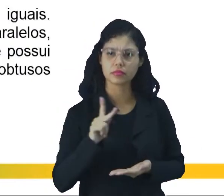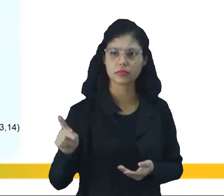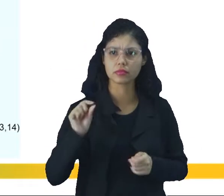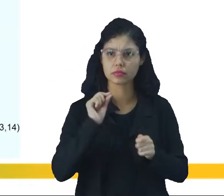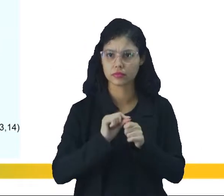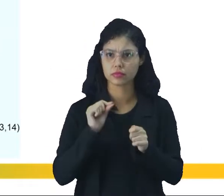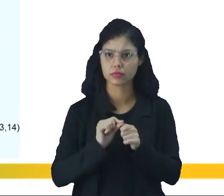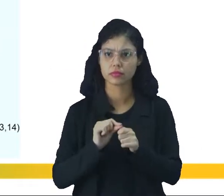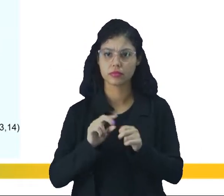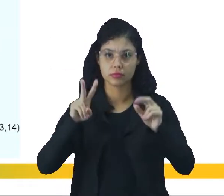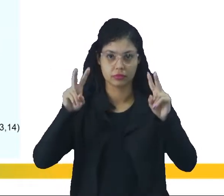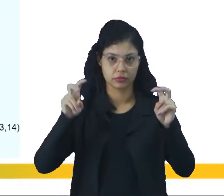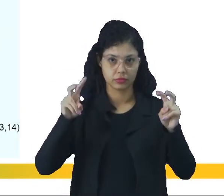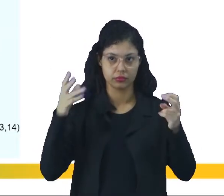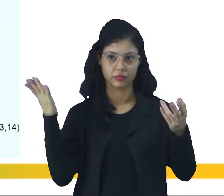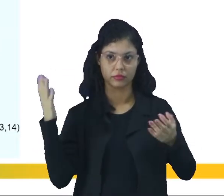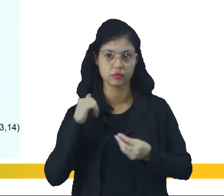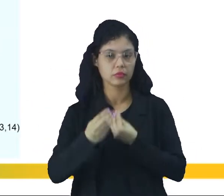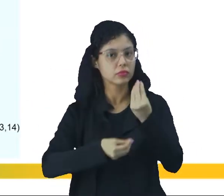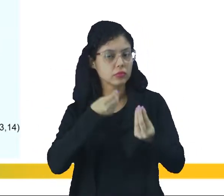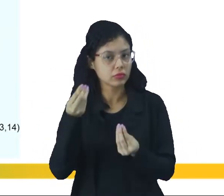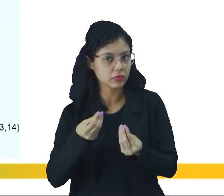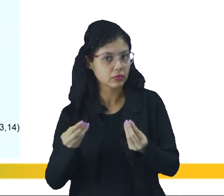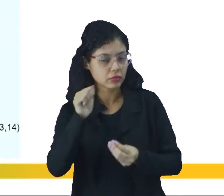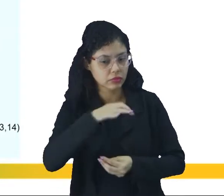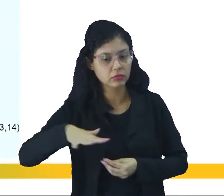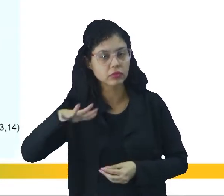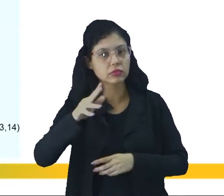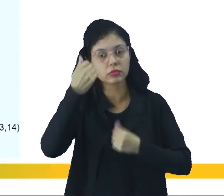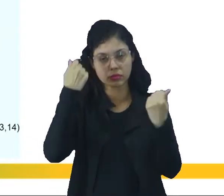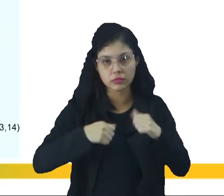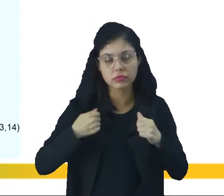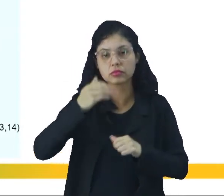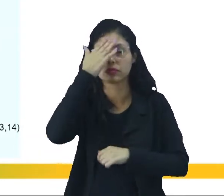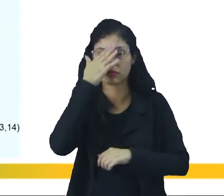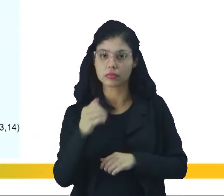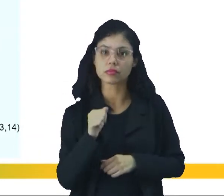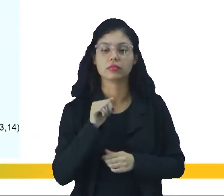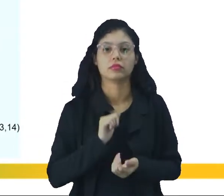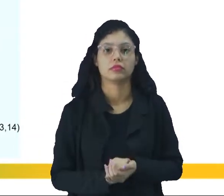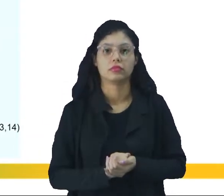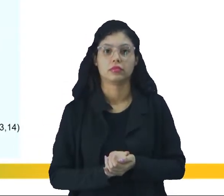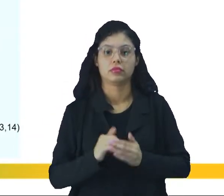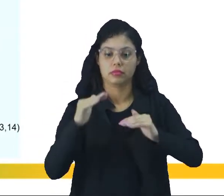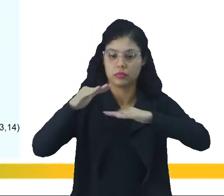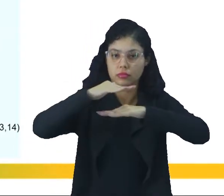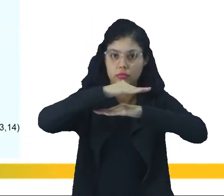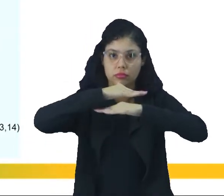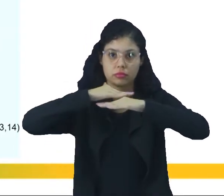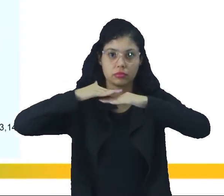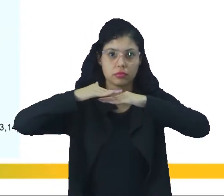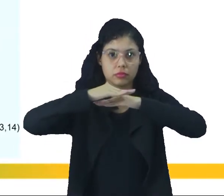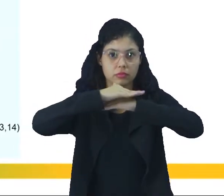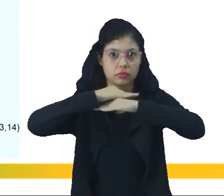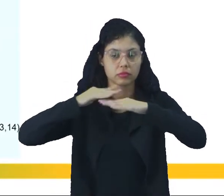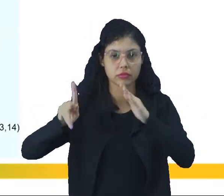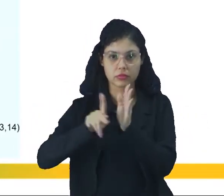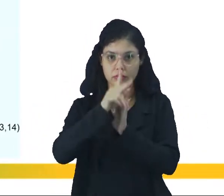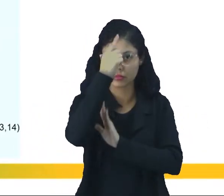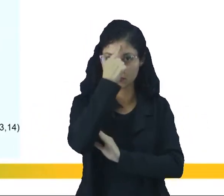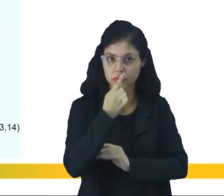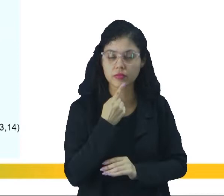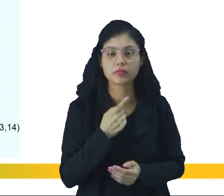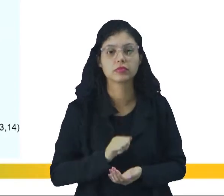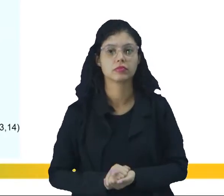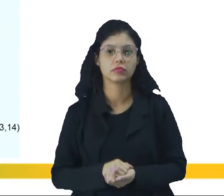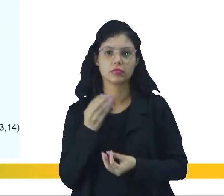gente vai abordar isso aqui? Como eu falar de áreas, eu tenho que saber, área é a superfície interna ocupada por cada